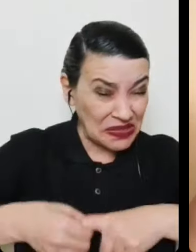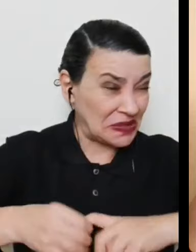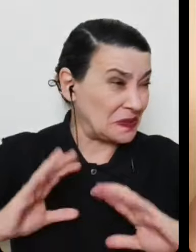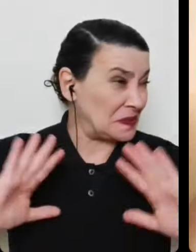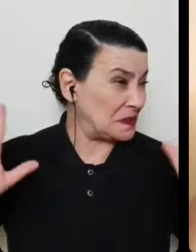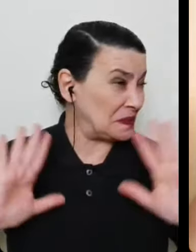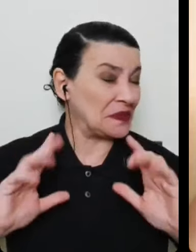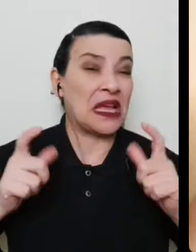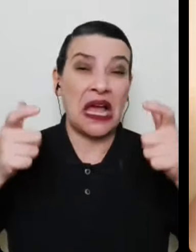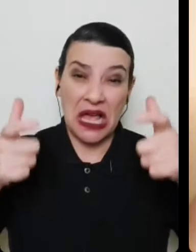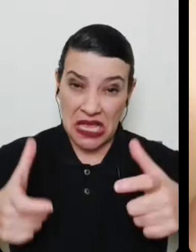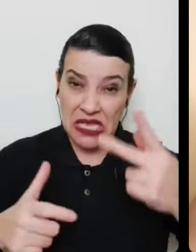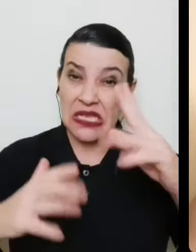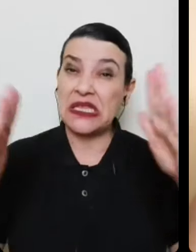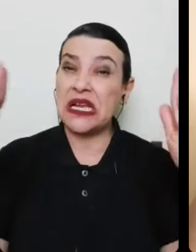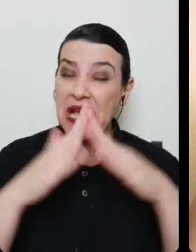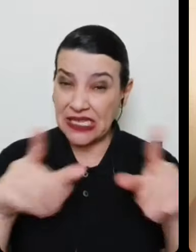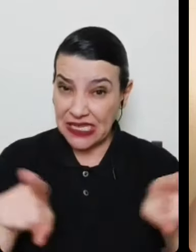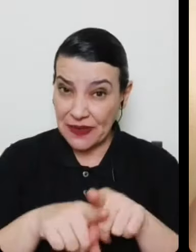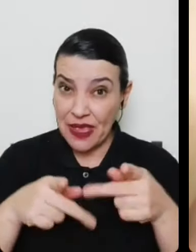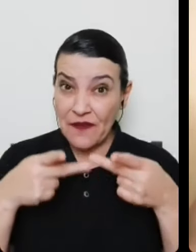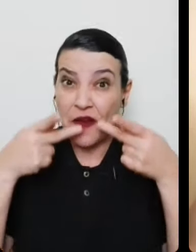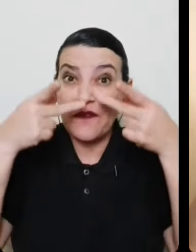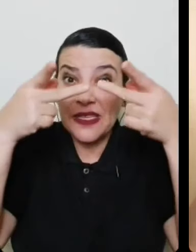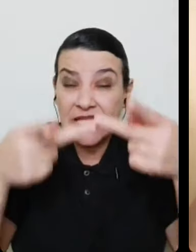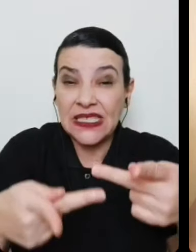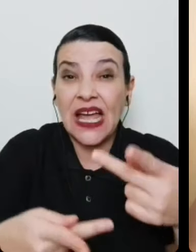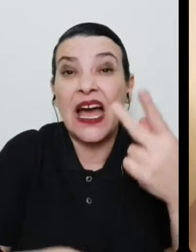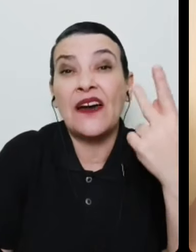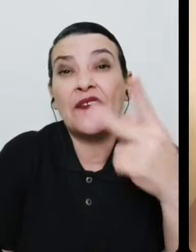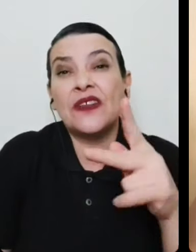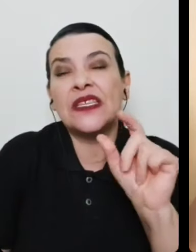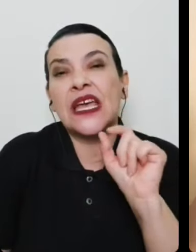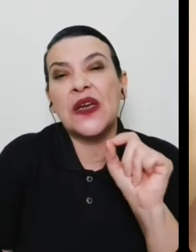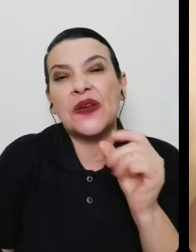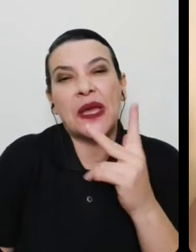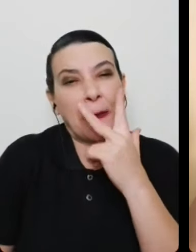seja, pode ser na sua casa. Eu vou visitar a sua casa, eu sei que você está